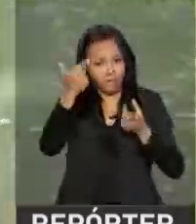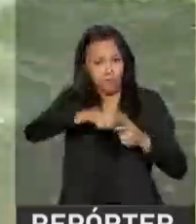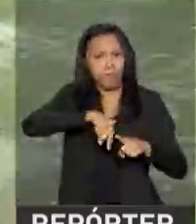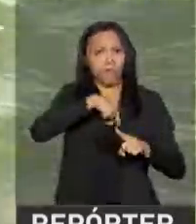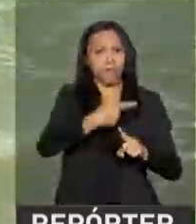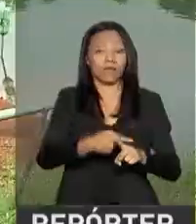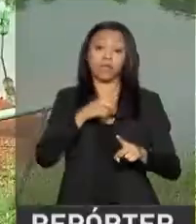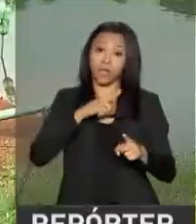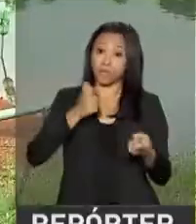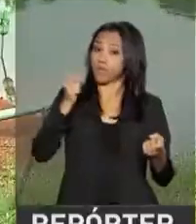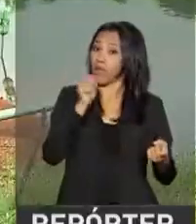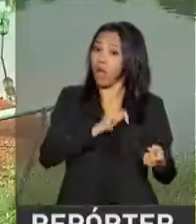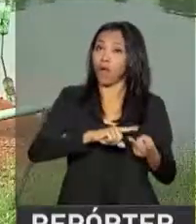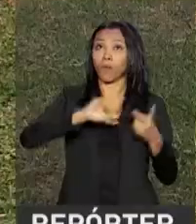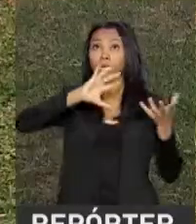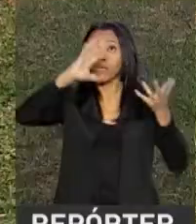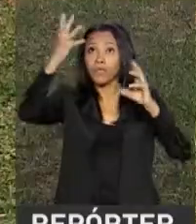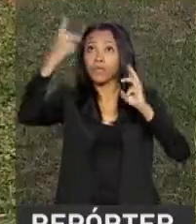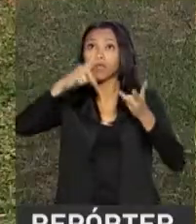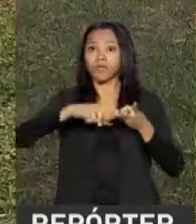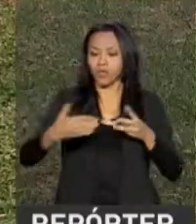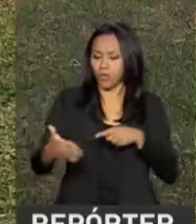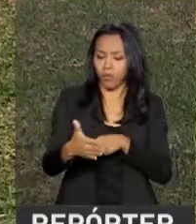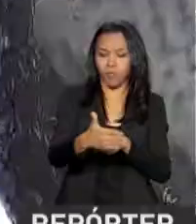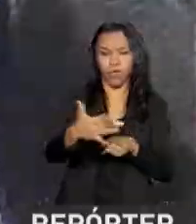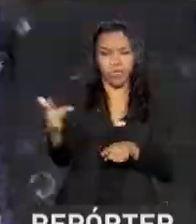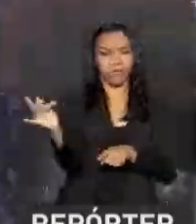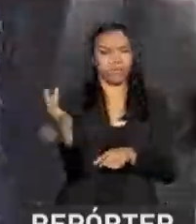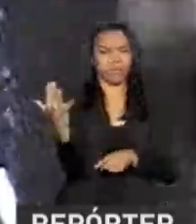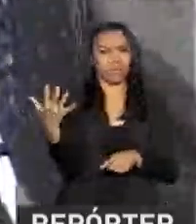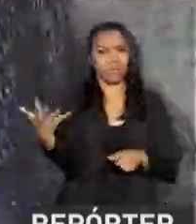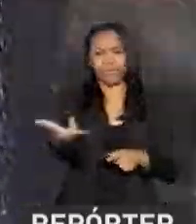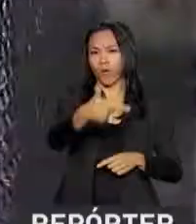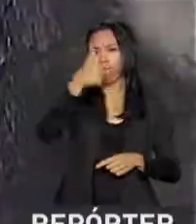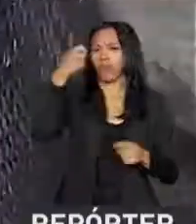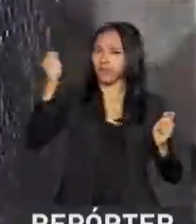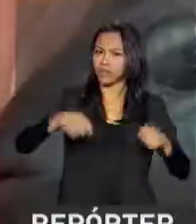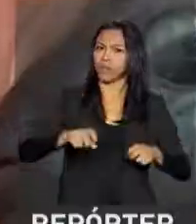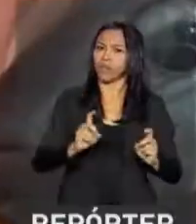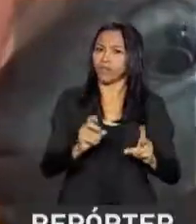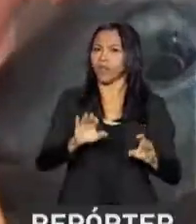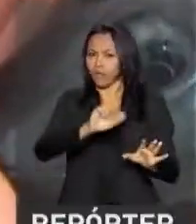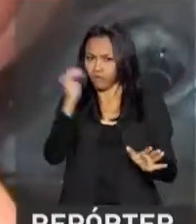água clima e um produto de extrema qualidade para competir no mercado